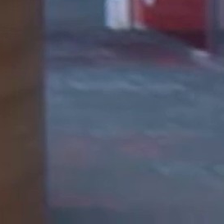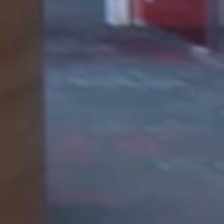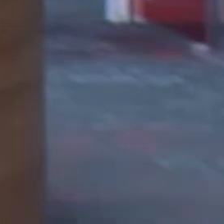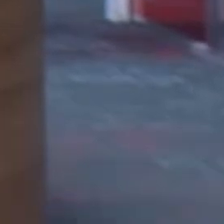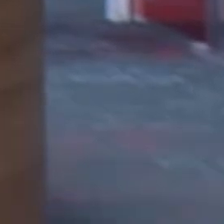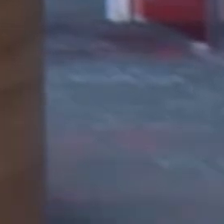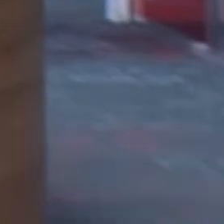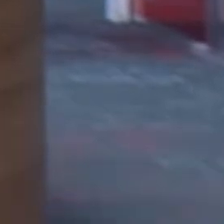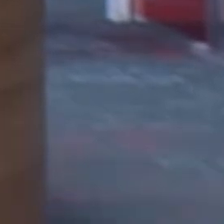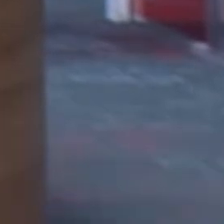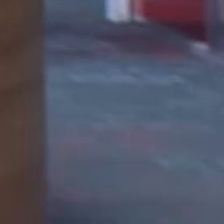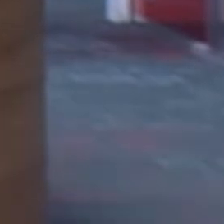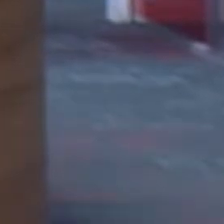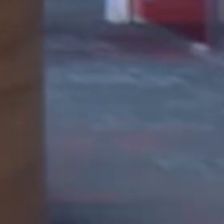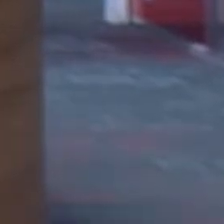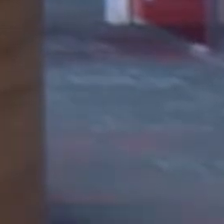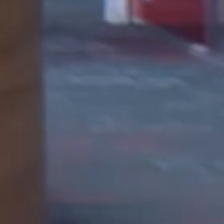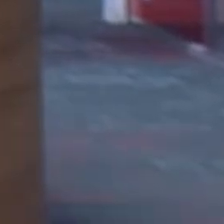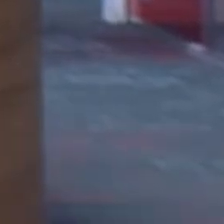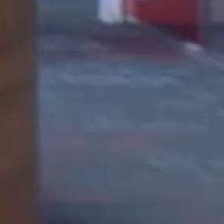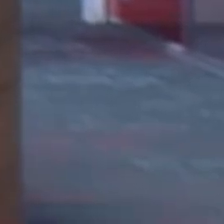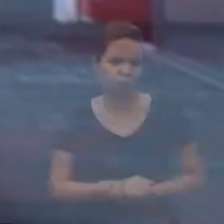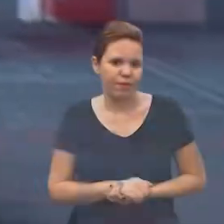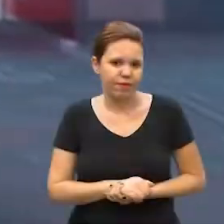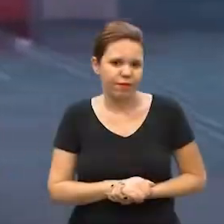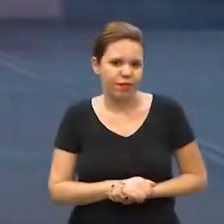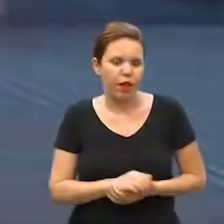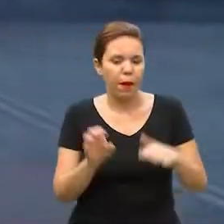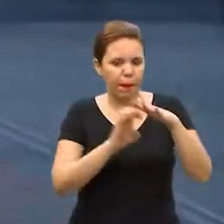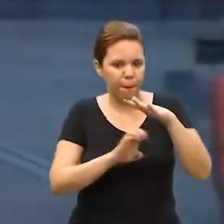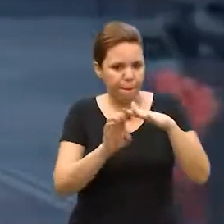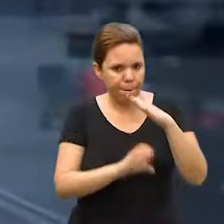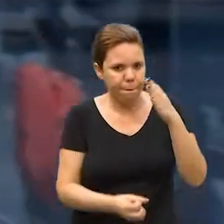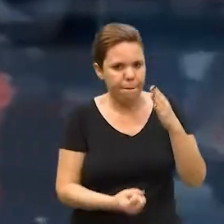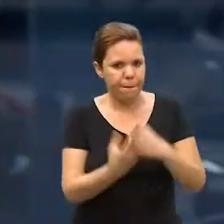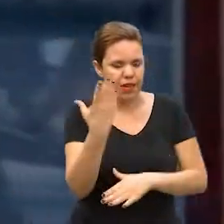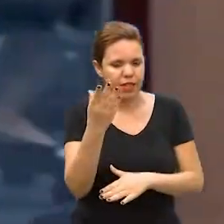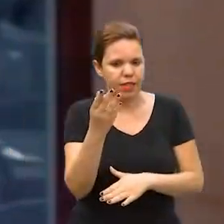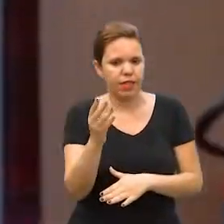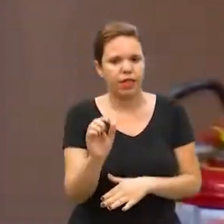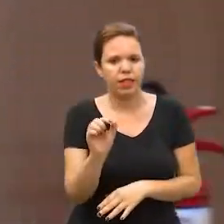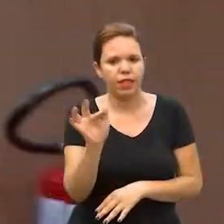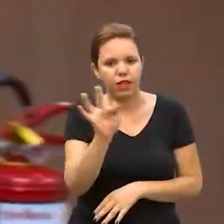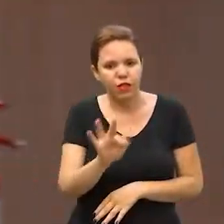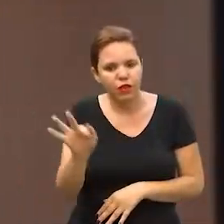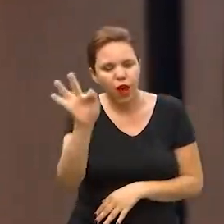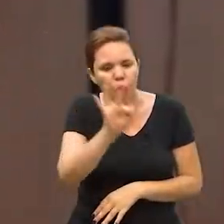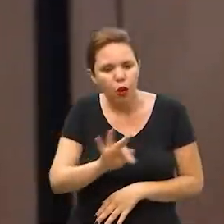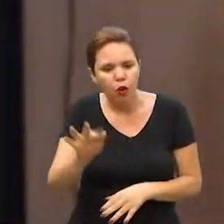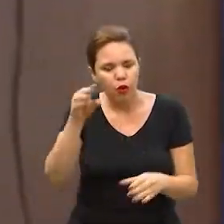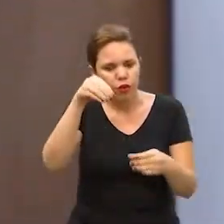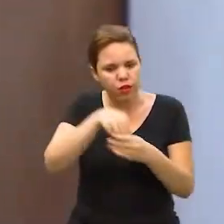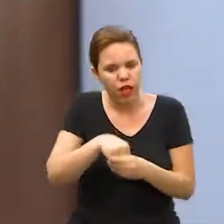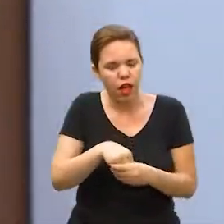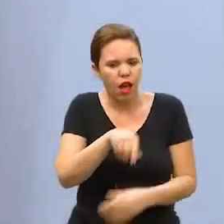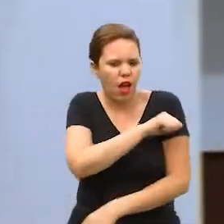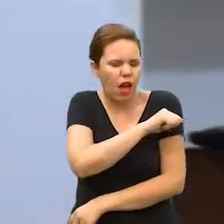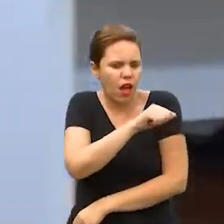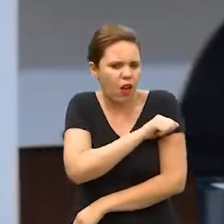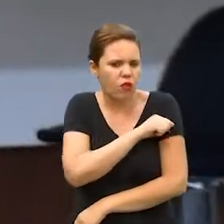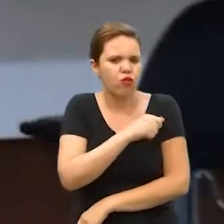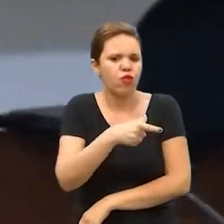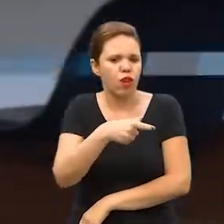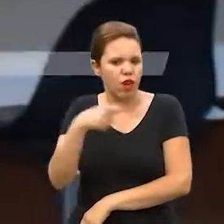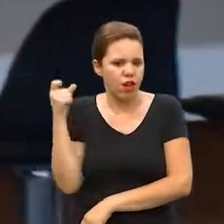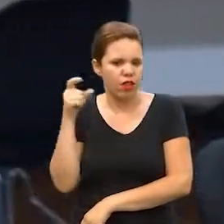Empresas nascidas na universidade, criadas por alunos, ex-alunos, ex-funcionários, incubadas